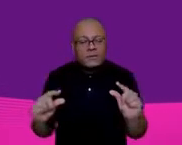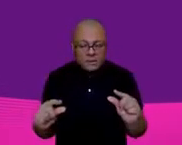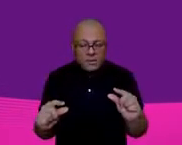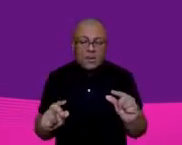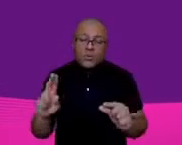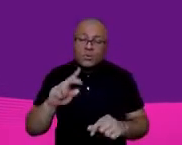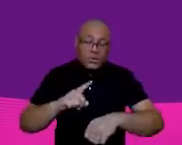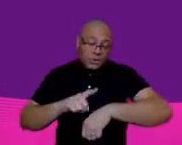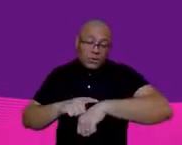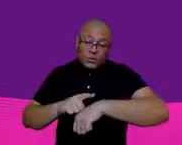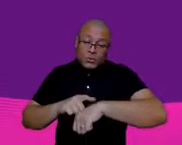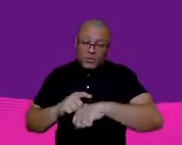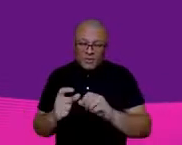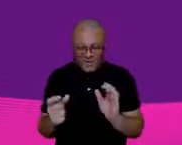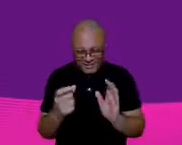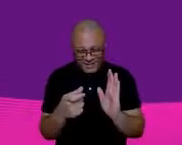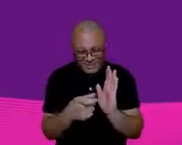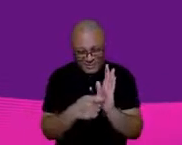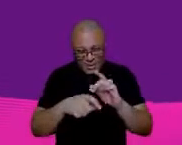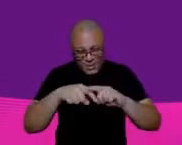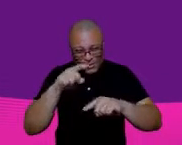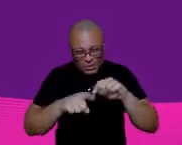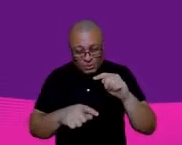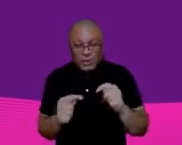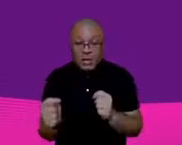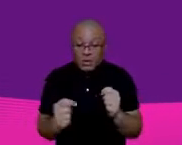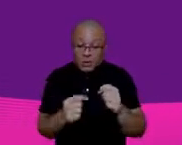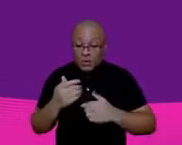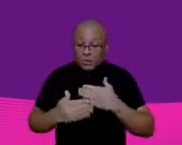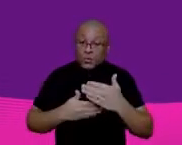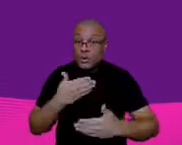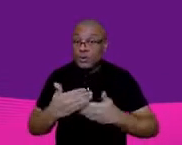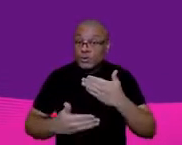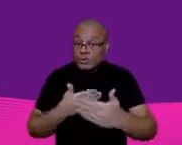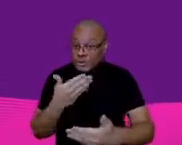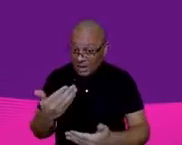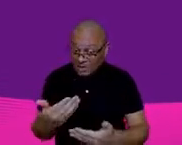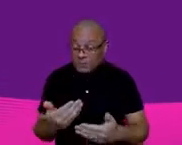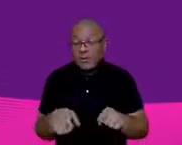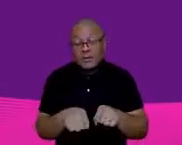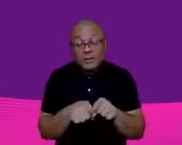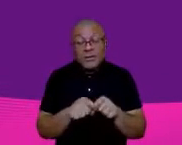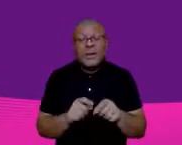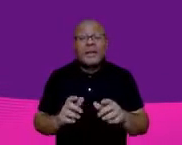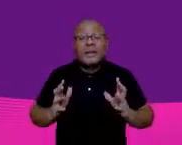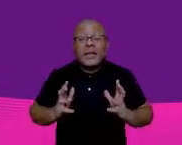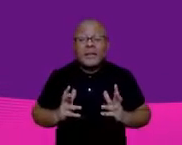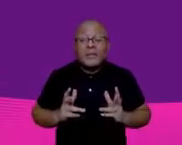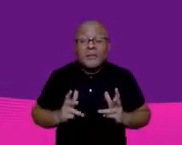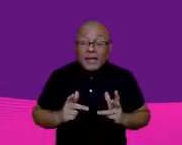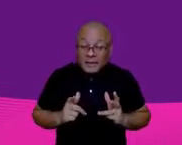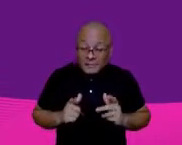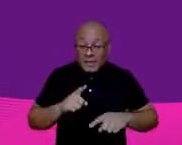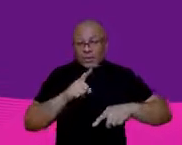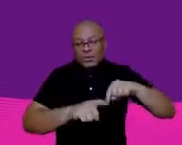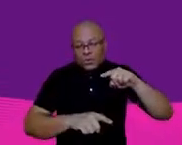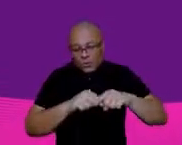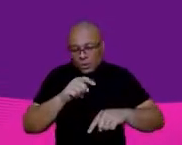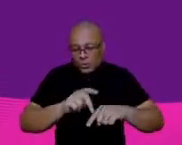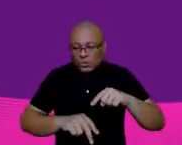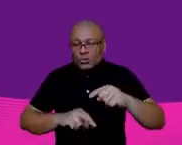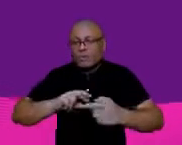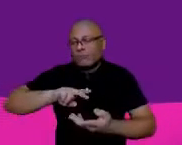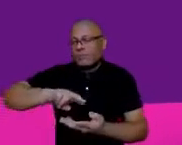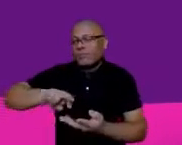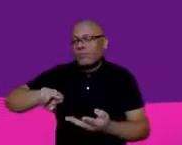implantes, uma economia em processos, até mesmo de esterilização, diminuindo o número de instrumentais que utiliza,